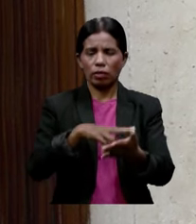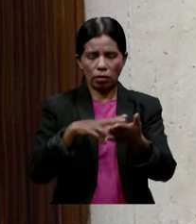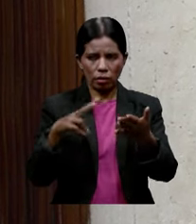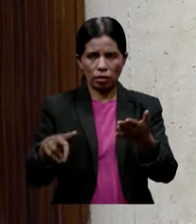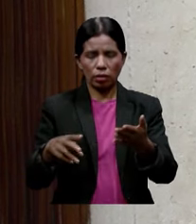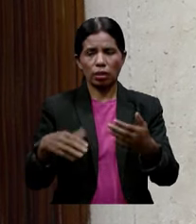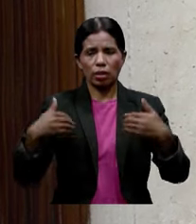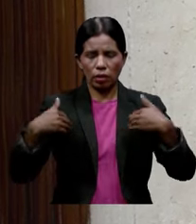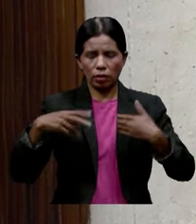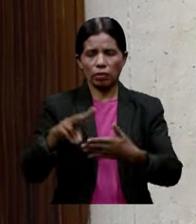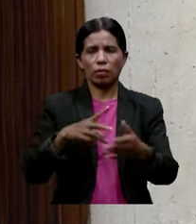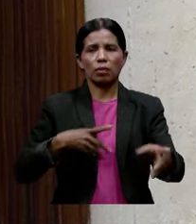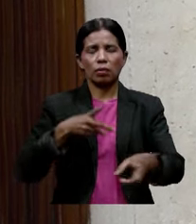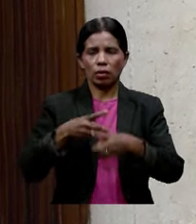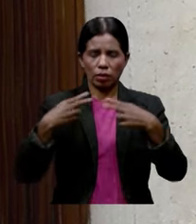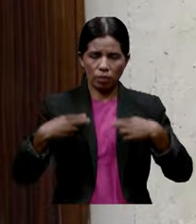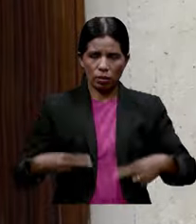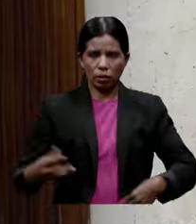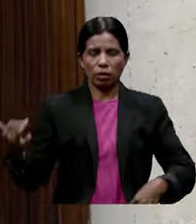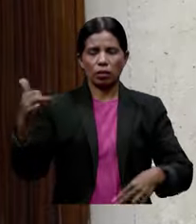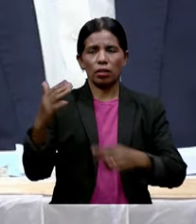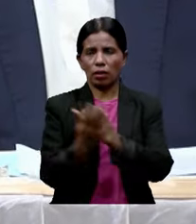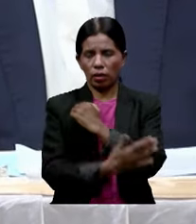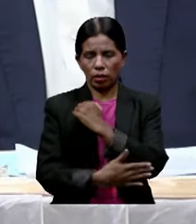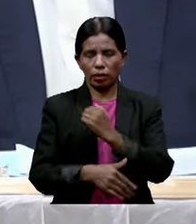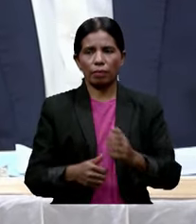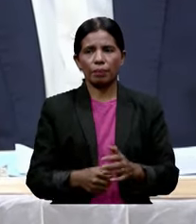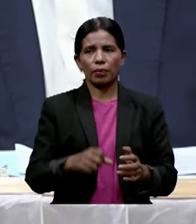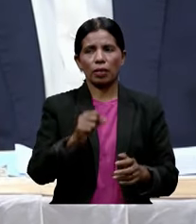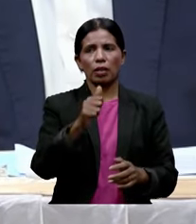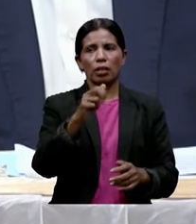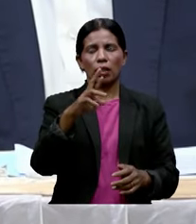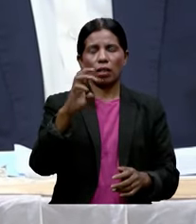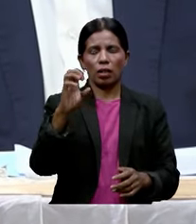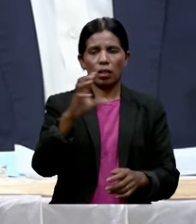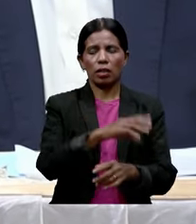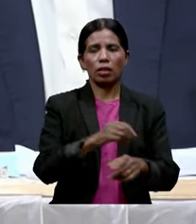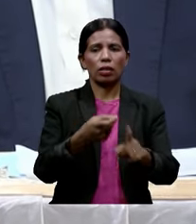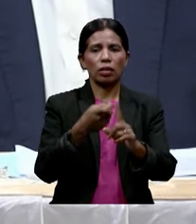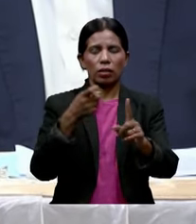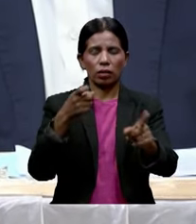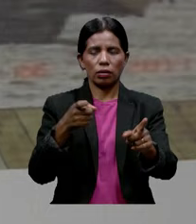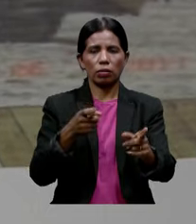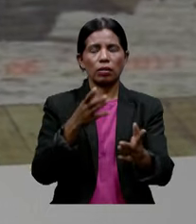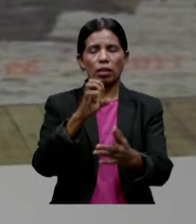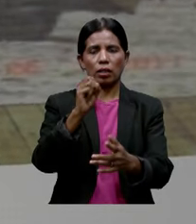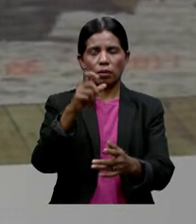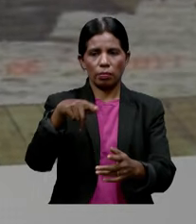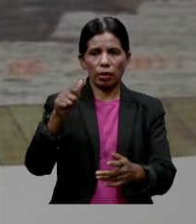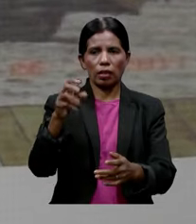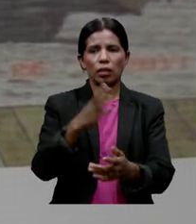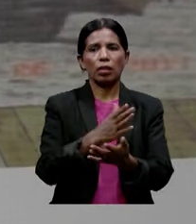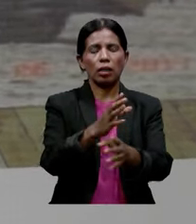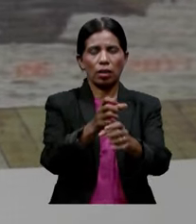hetamos violação Bahia de direitos humanos, Bahia sira ninerai. Sahara Ocidental, nessa colônia, Rússia e Espanha, nessa